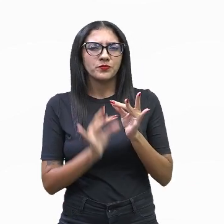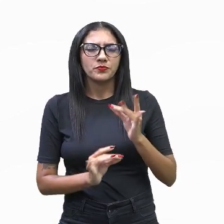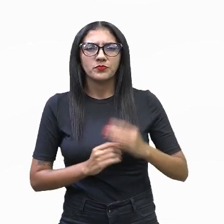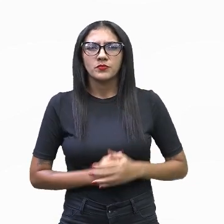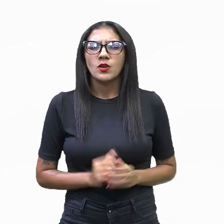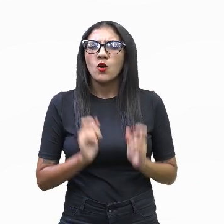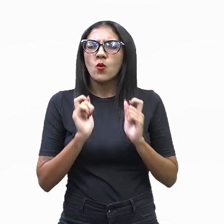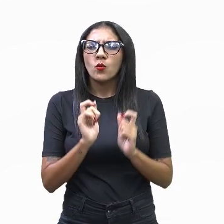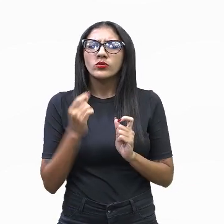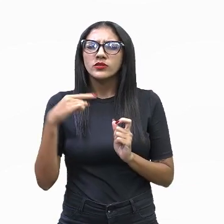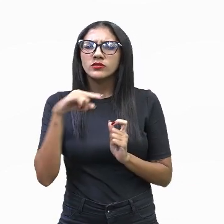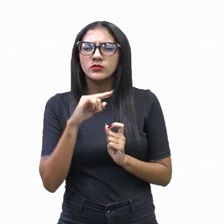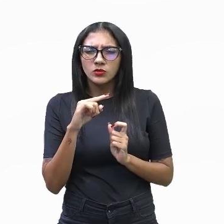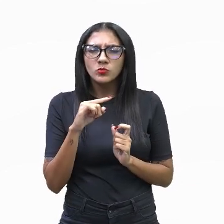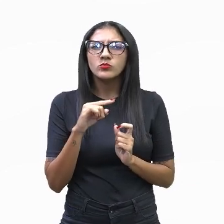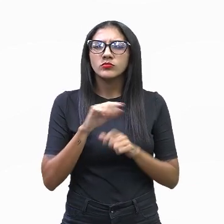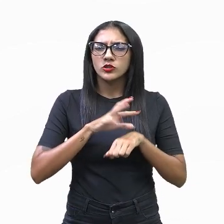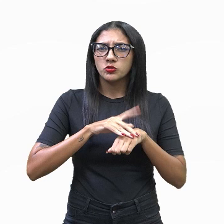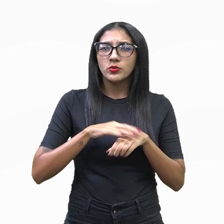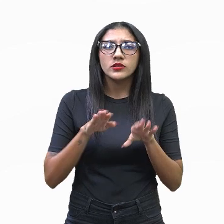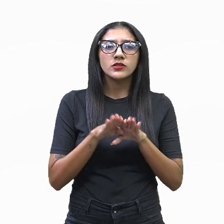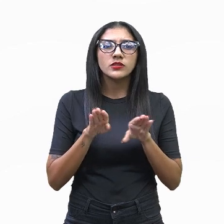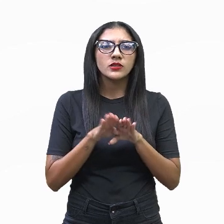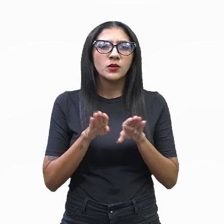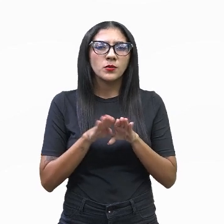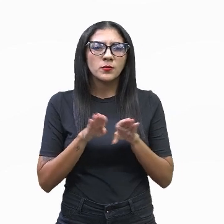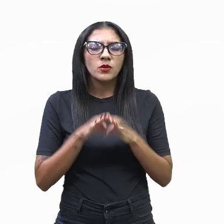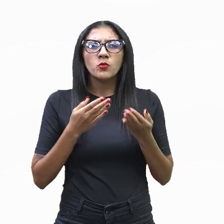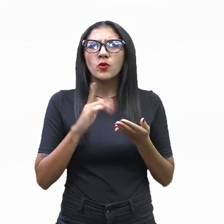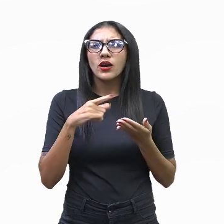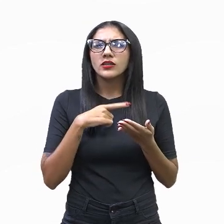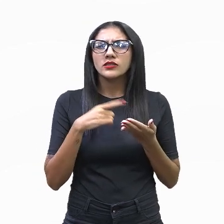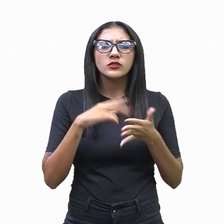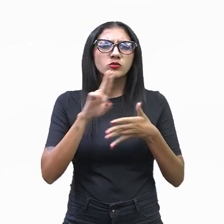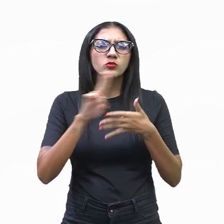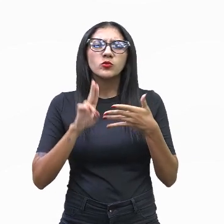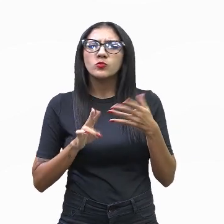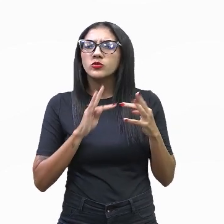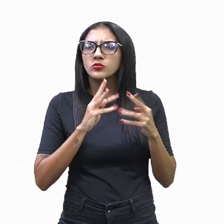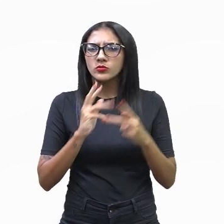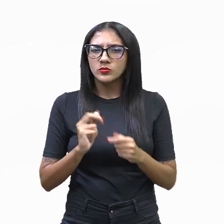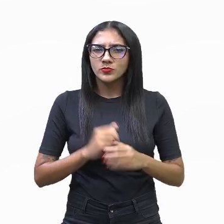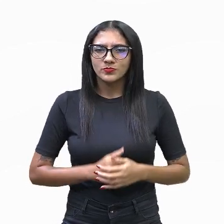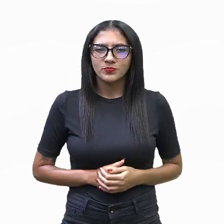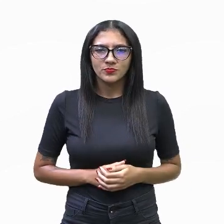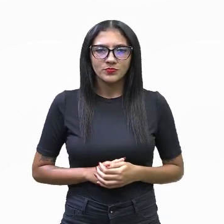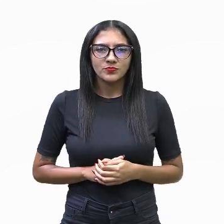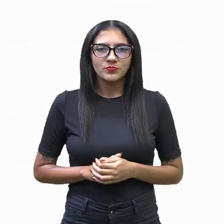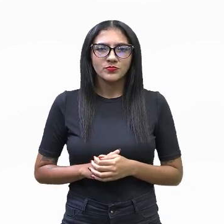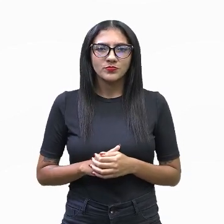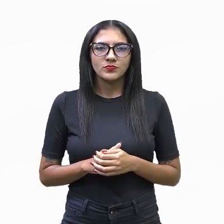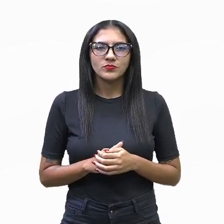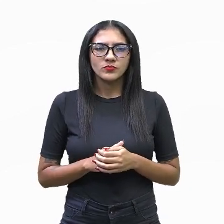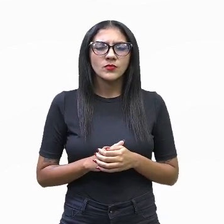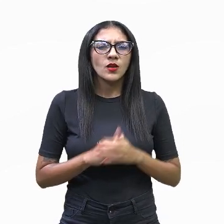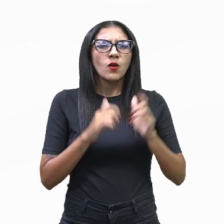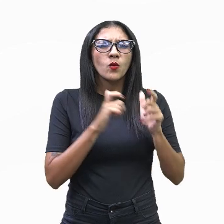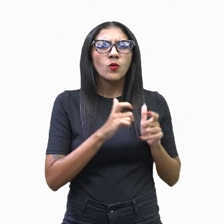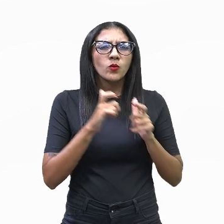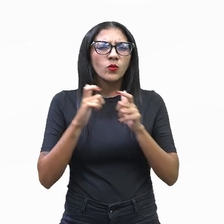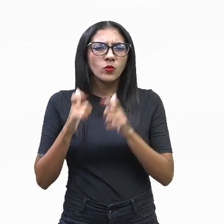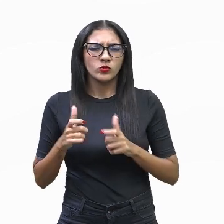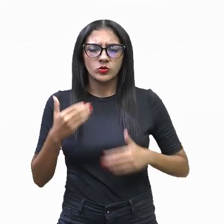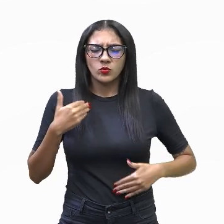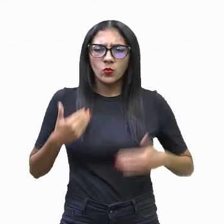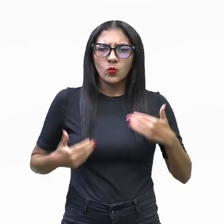o que são e quais as doenças crônicas não transmissíveis, DCNT? Quais os órgãos e sistemas